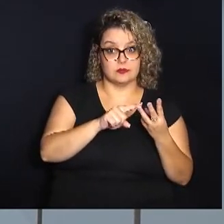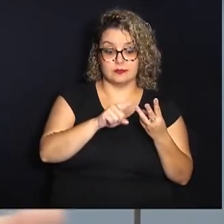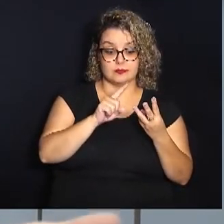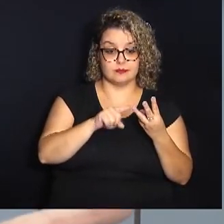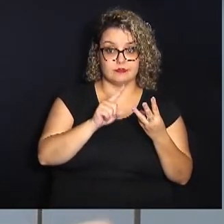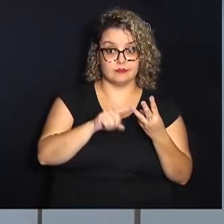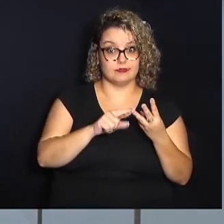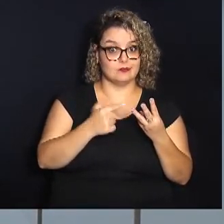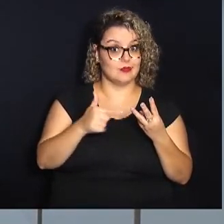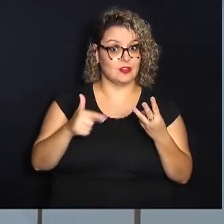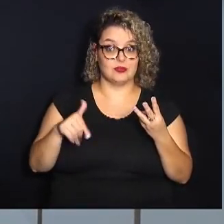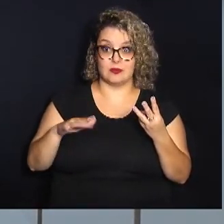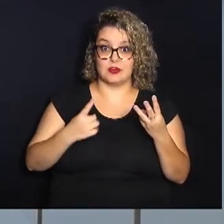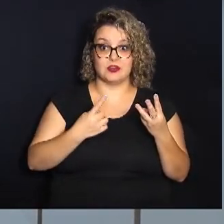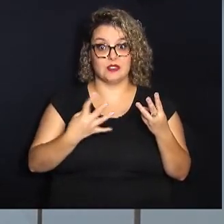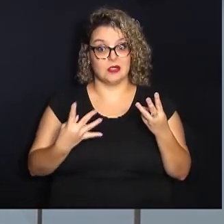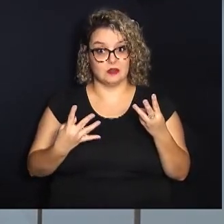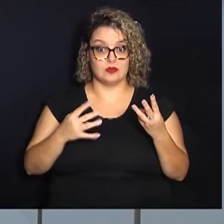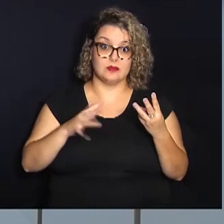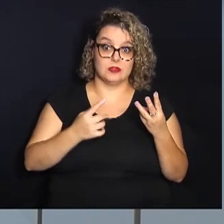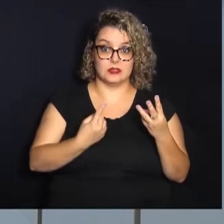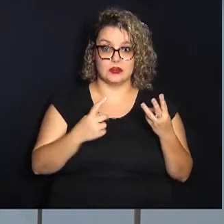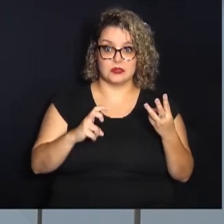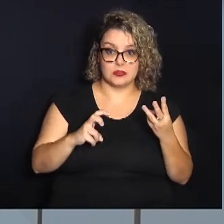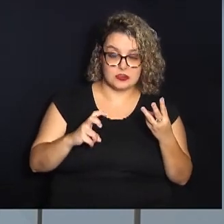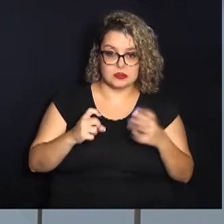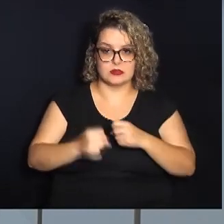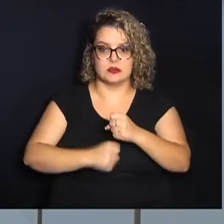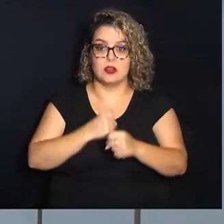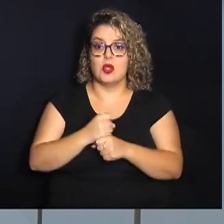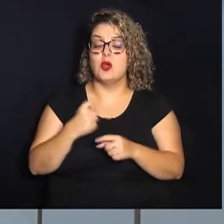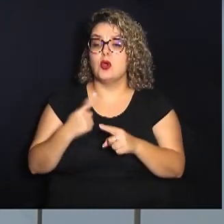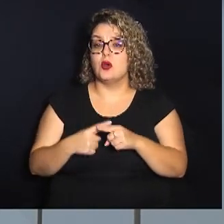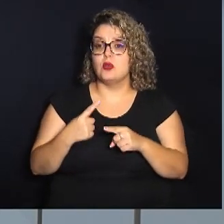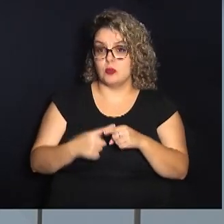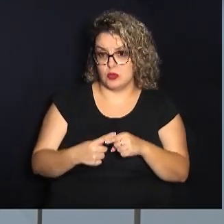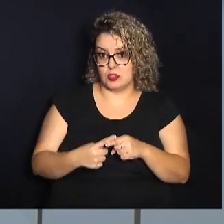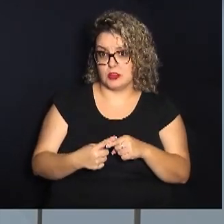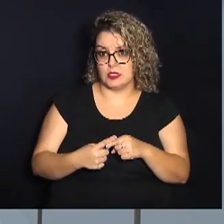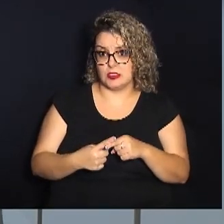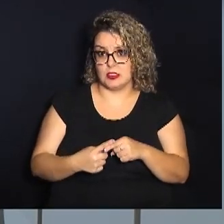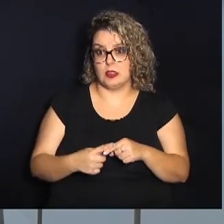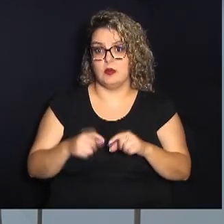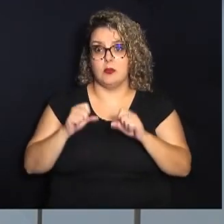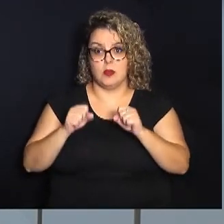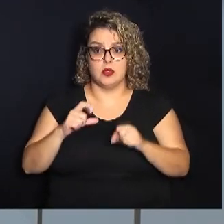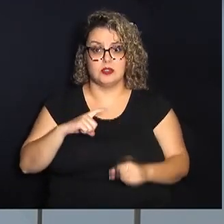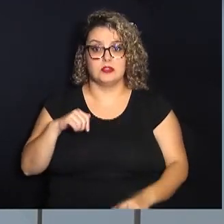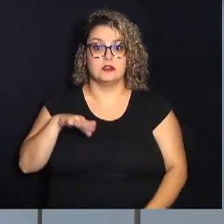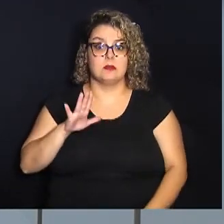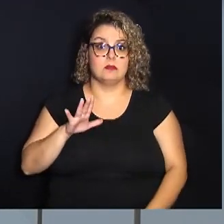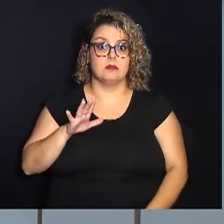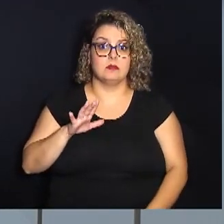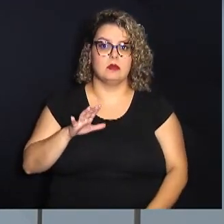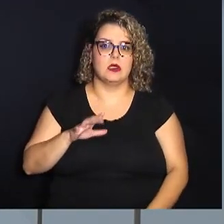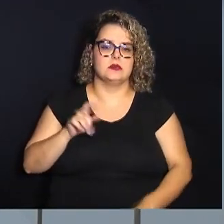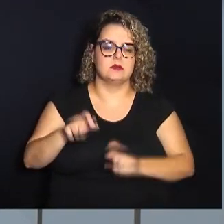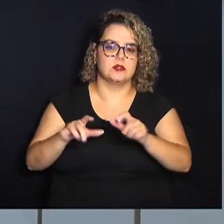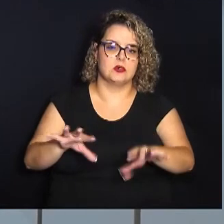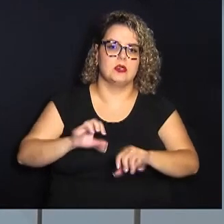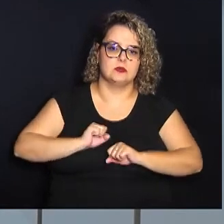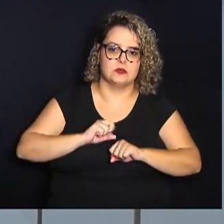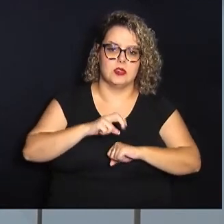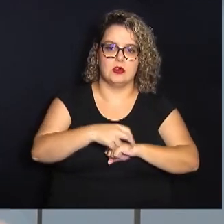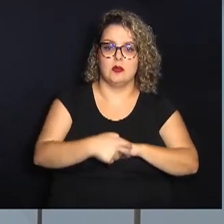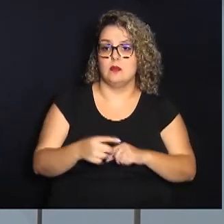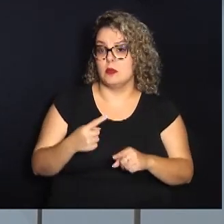há mais de 14, 15 anos. Por que que isso nos diz que a gente pode ter mais casos? Porque a gente tem uma